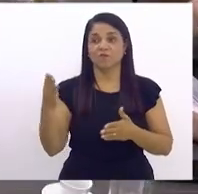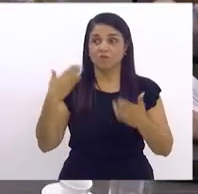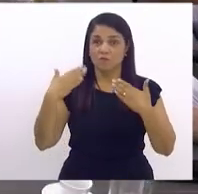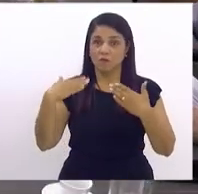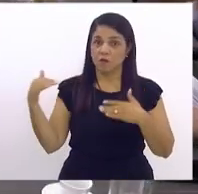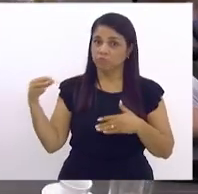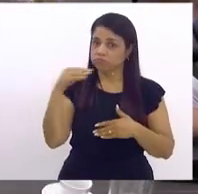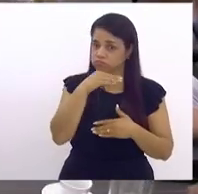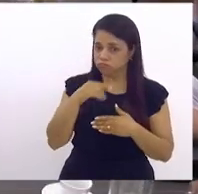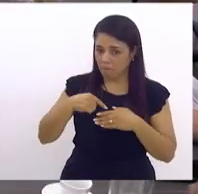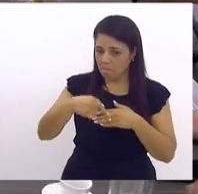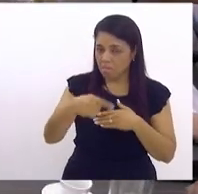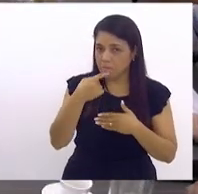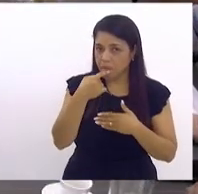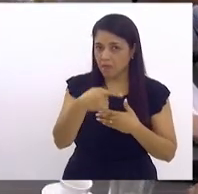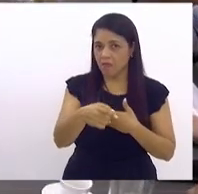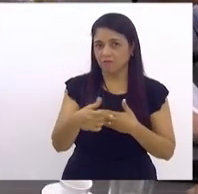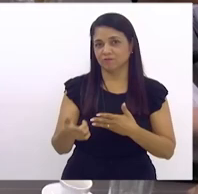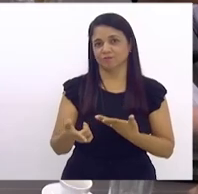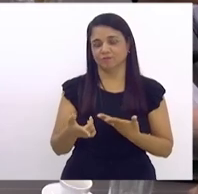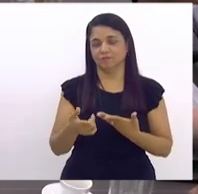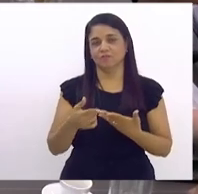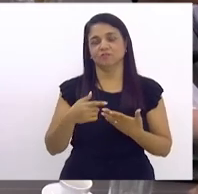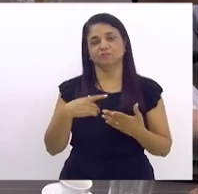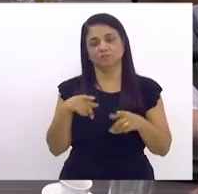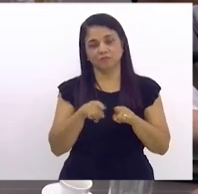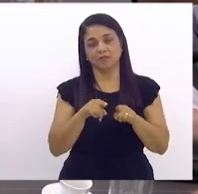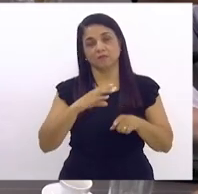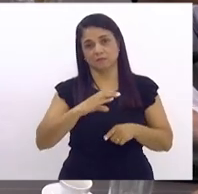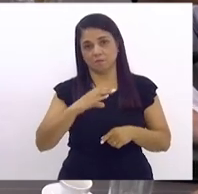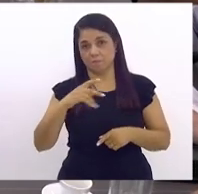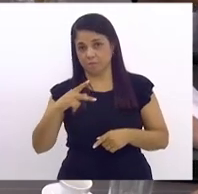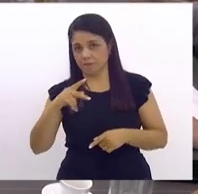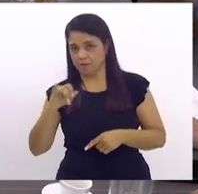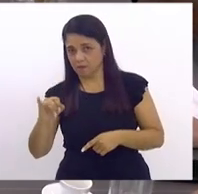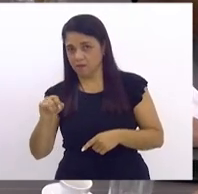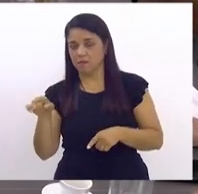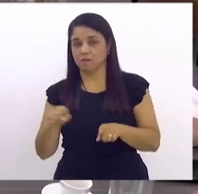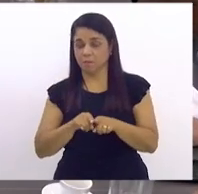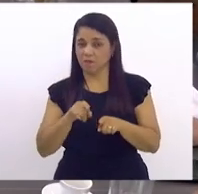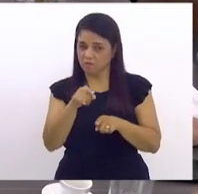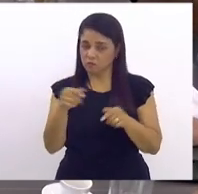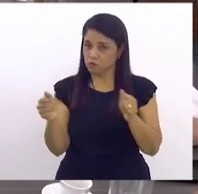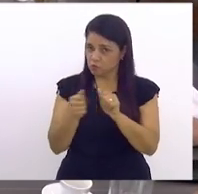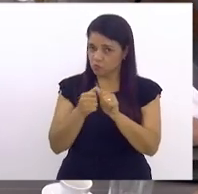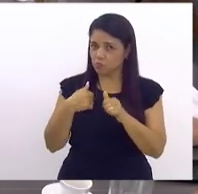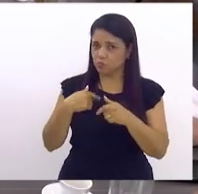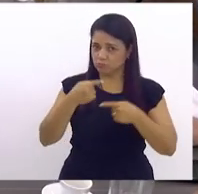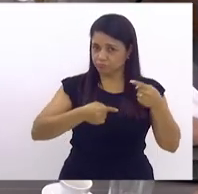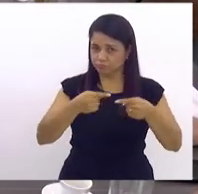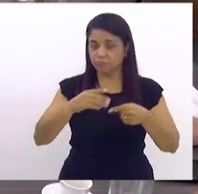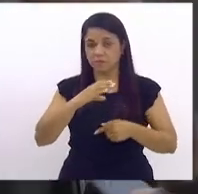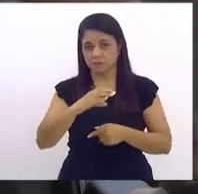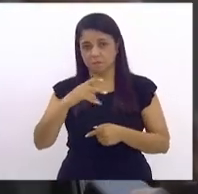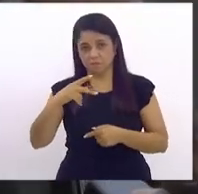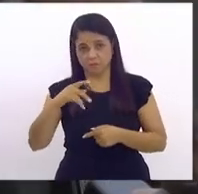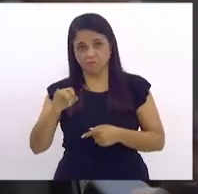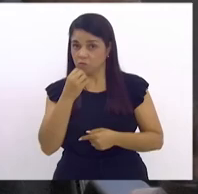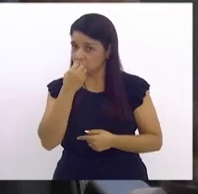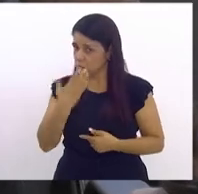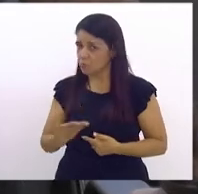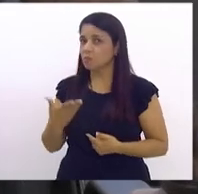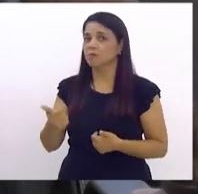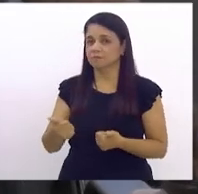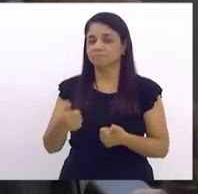aí, certamente a gente está tratando disso na CPI. Vossa Excelência esteve conosco na última audiência, que foi uma boa CPI, inclusive uma